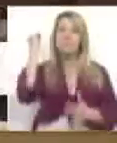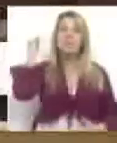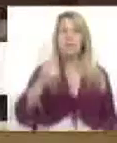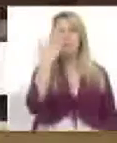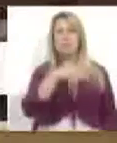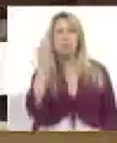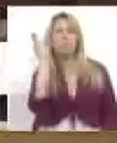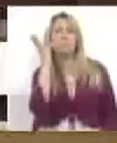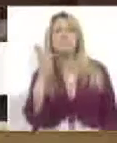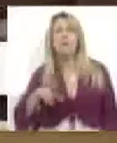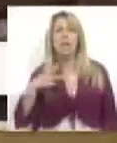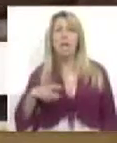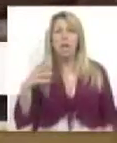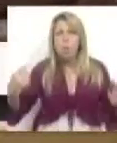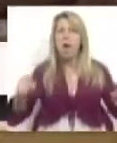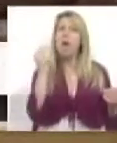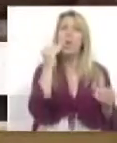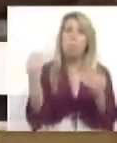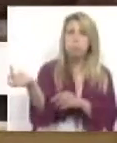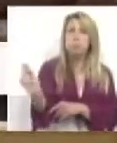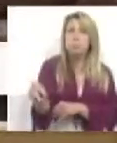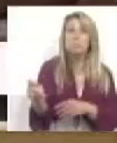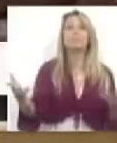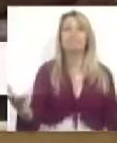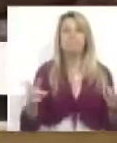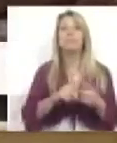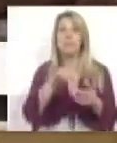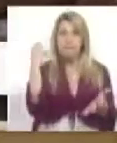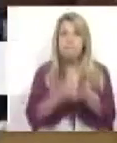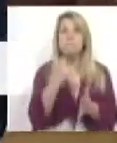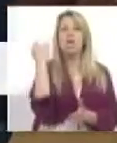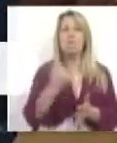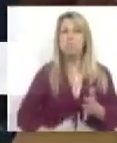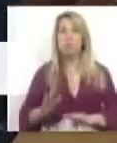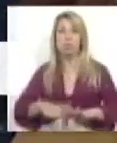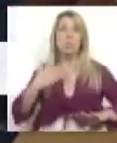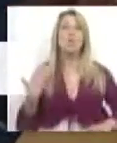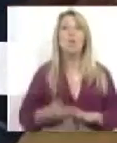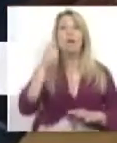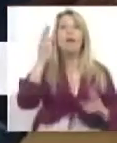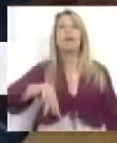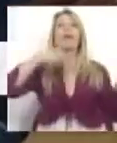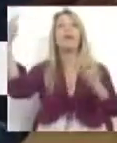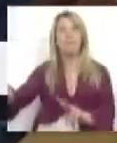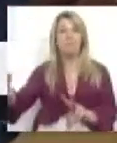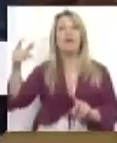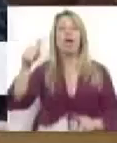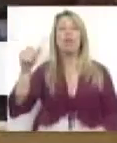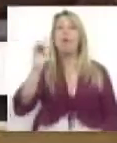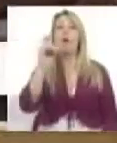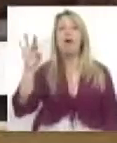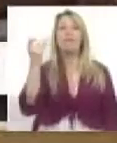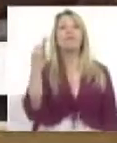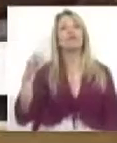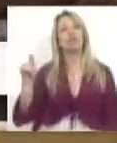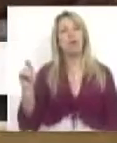enriquecimento ilícito e para taxar pesadamente as transações para offshores. Não ignoramos também o elefante na sala.